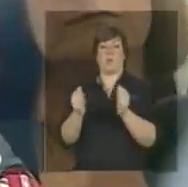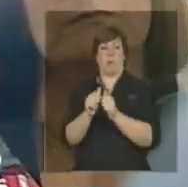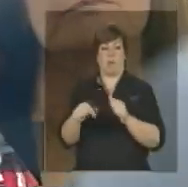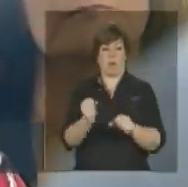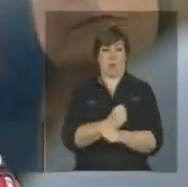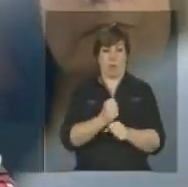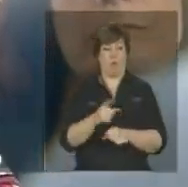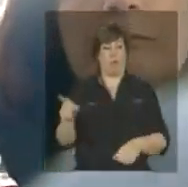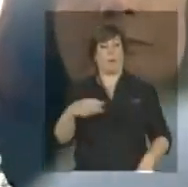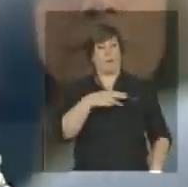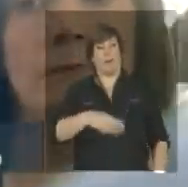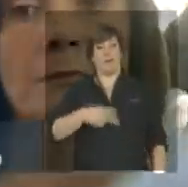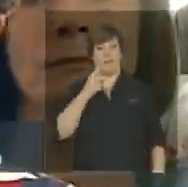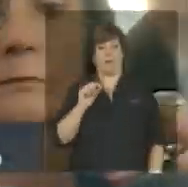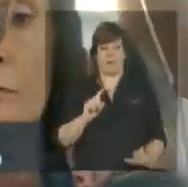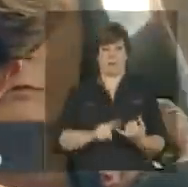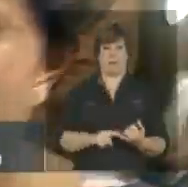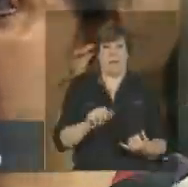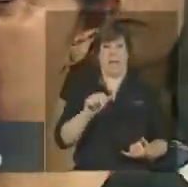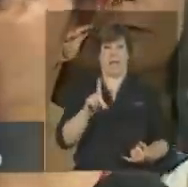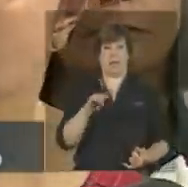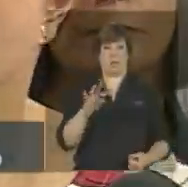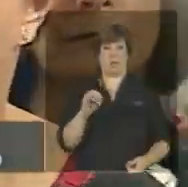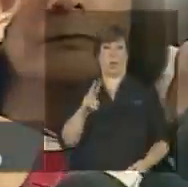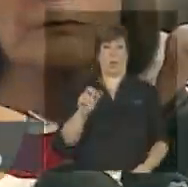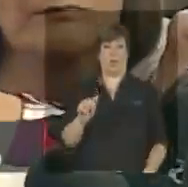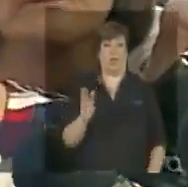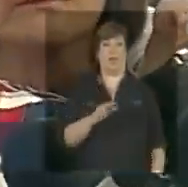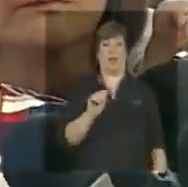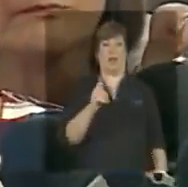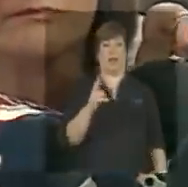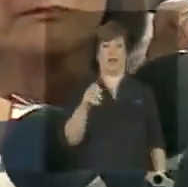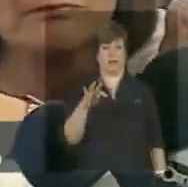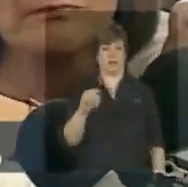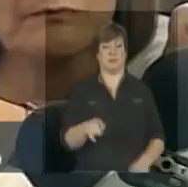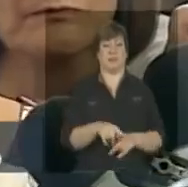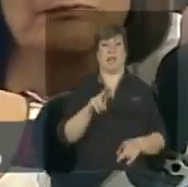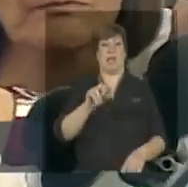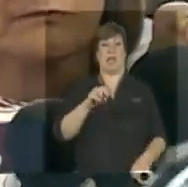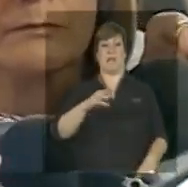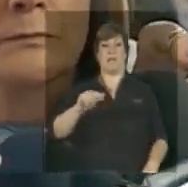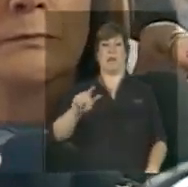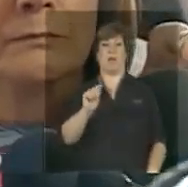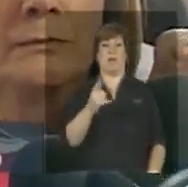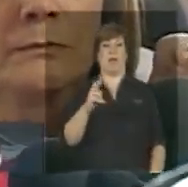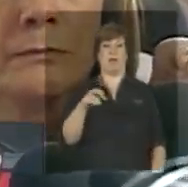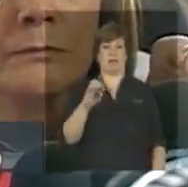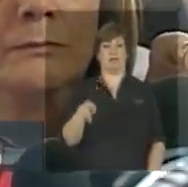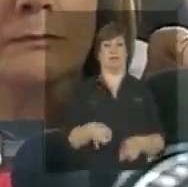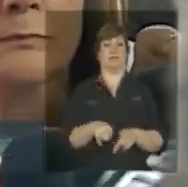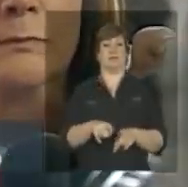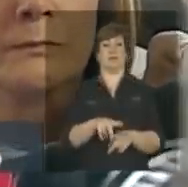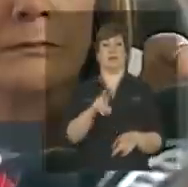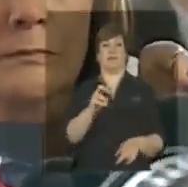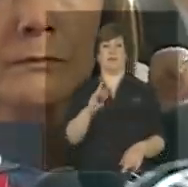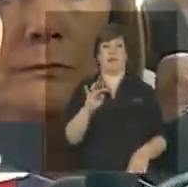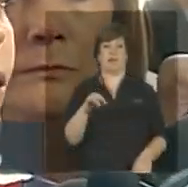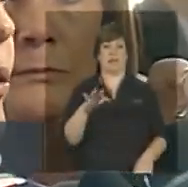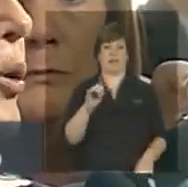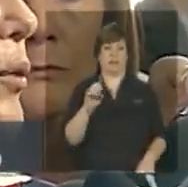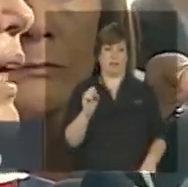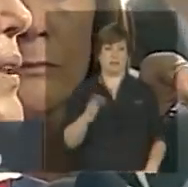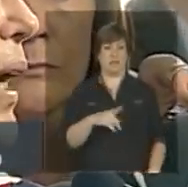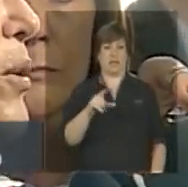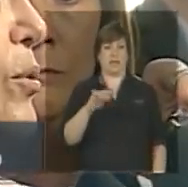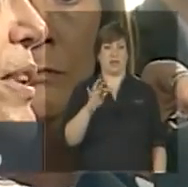ministro levantou a adutora do Agreste, o ramal do Agreste, a vertentes litorâneas e o CAC, que é